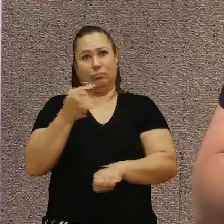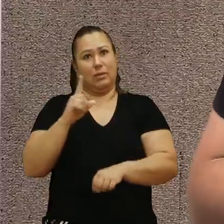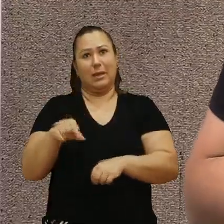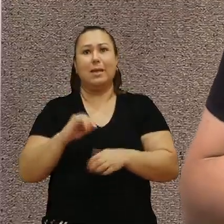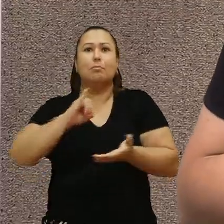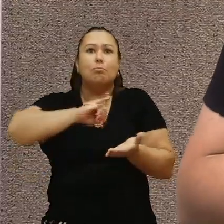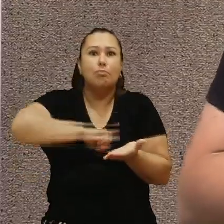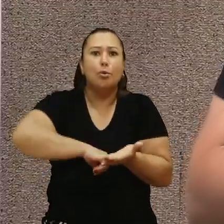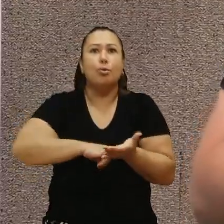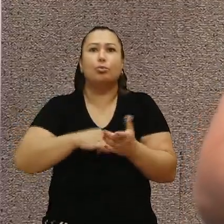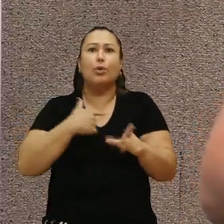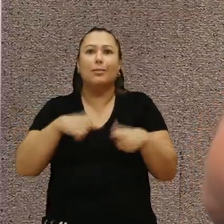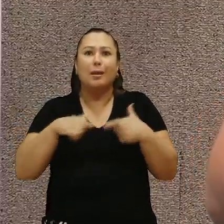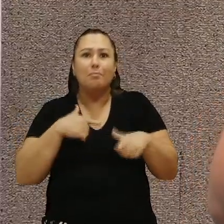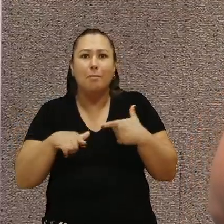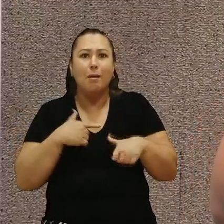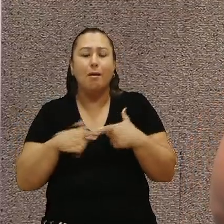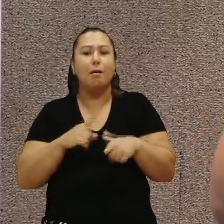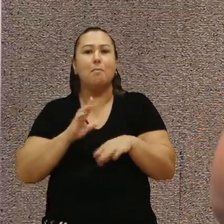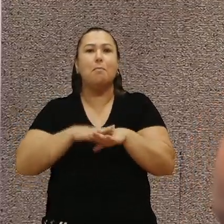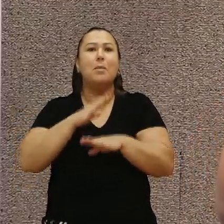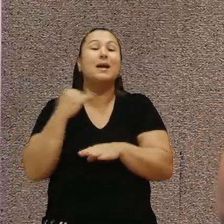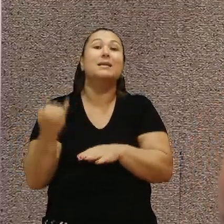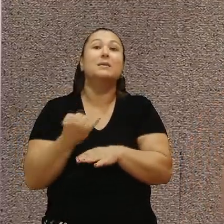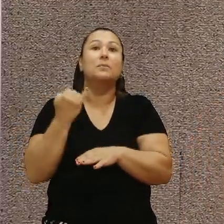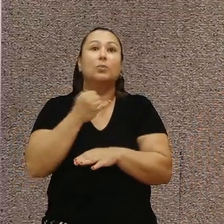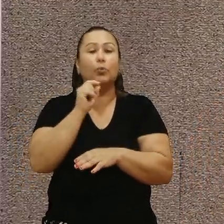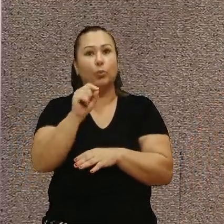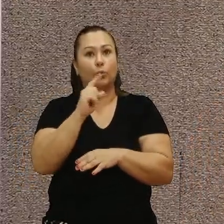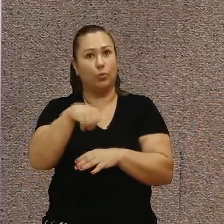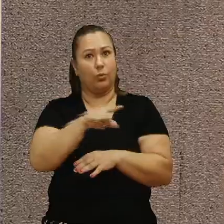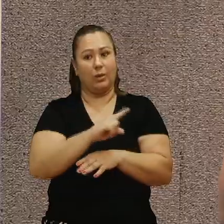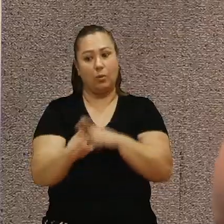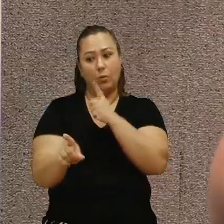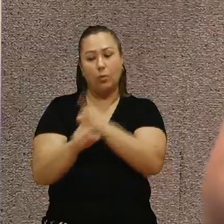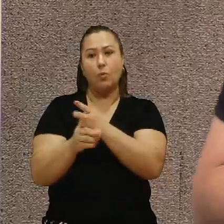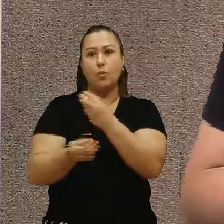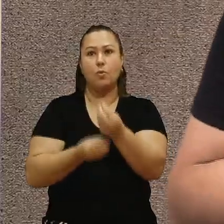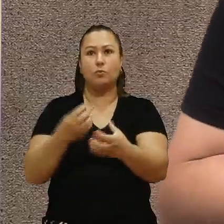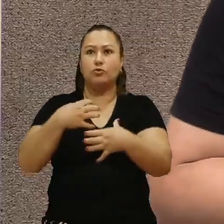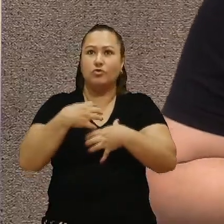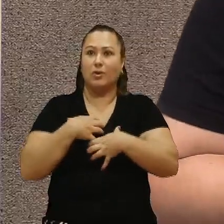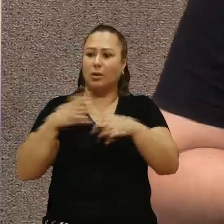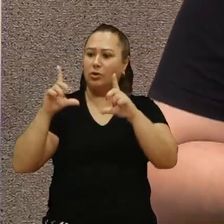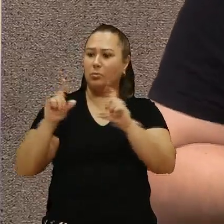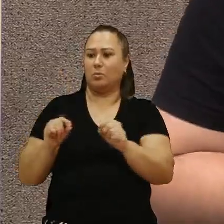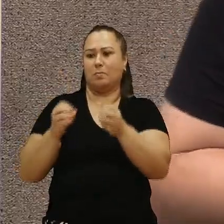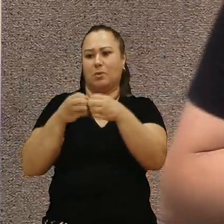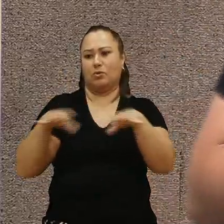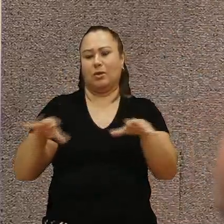município, é emprego que é gerado e o mais importante nessa conta, nós estamos falando de soluções ambientais que de fato